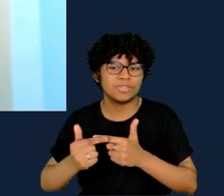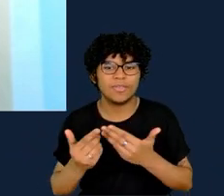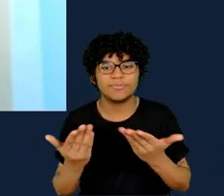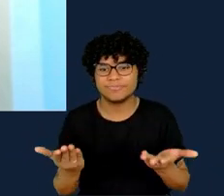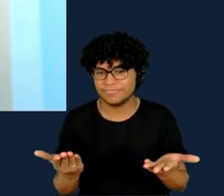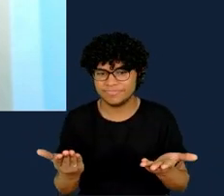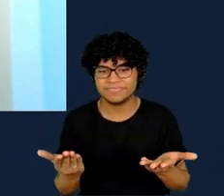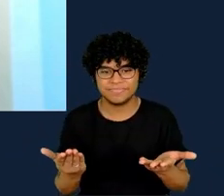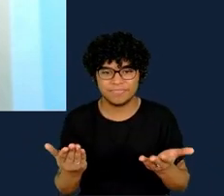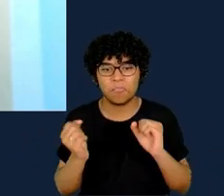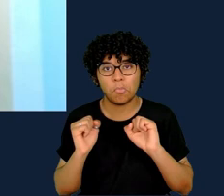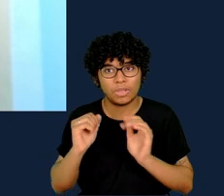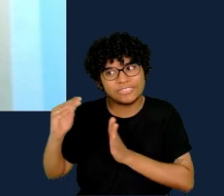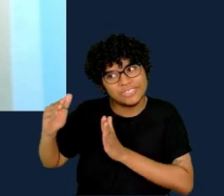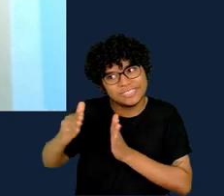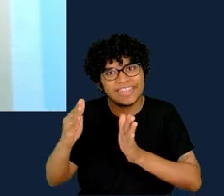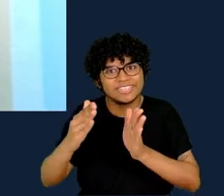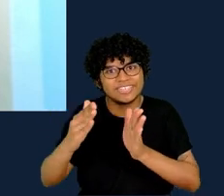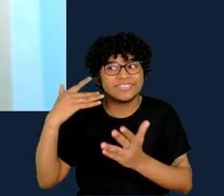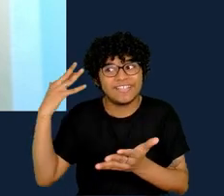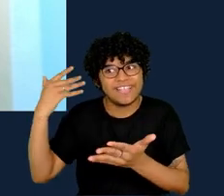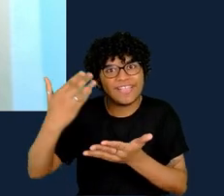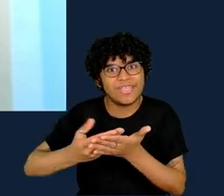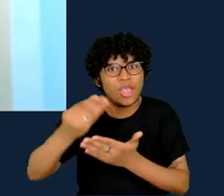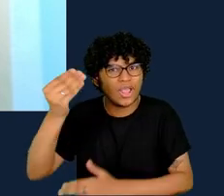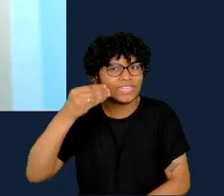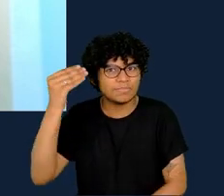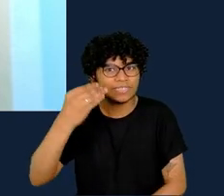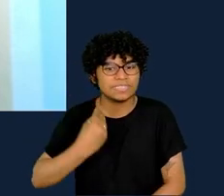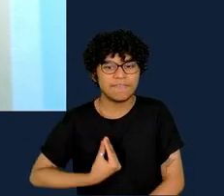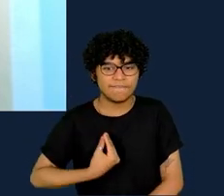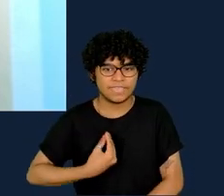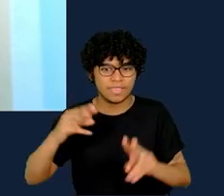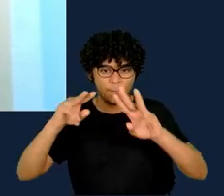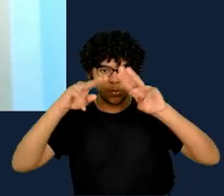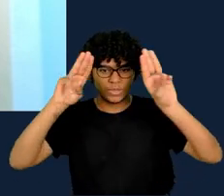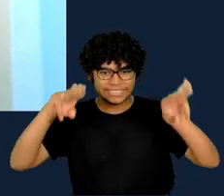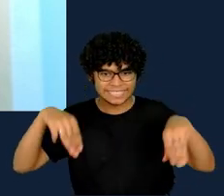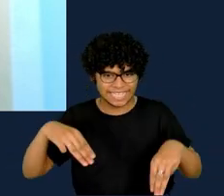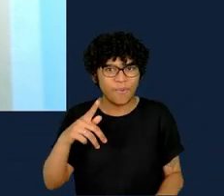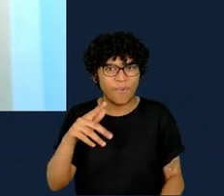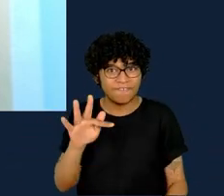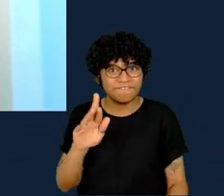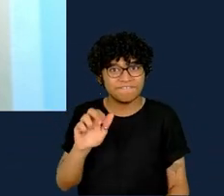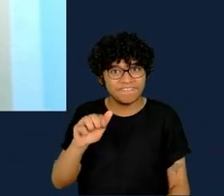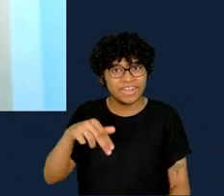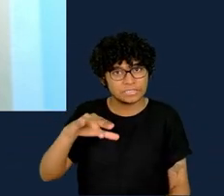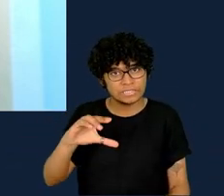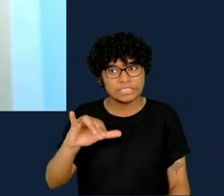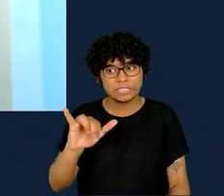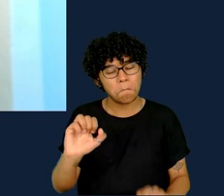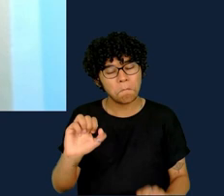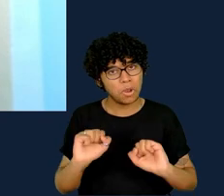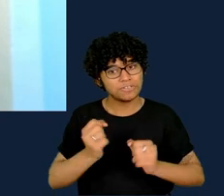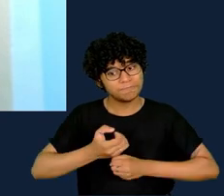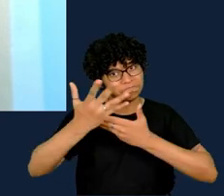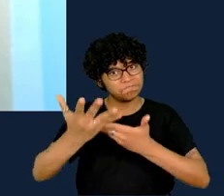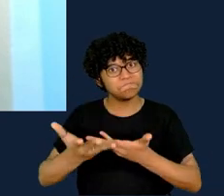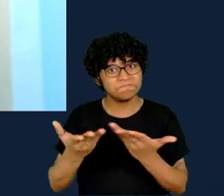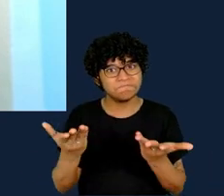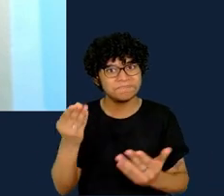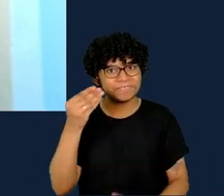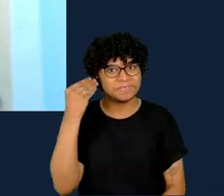pela trajetória de chegar no museu, né, recentemente, pode nos contar um pouco sobre isso.